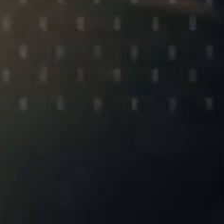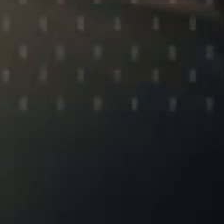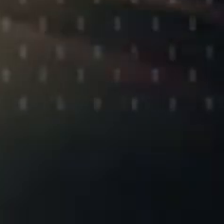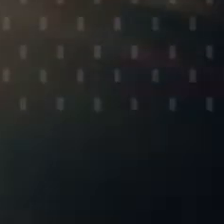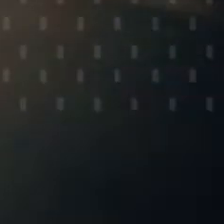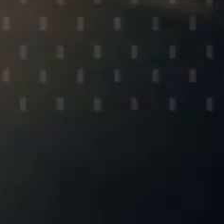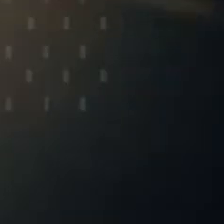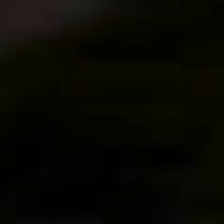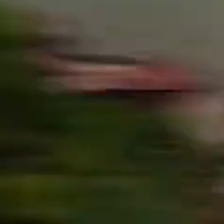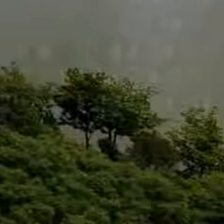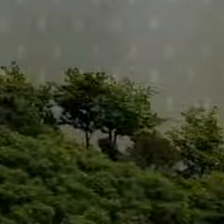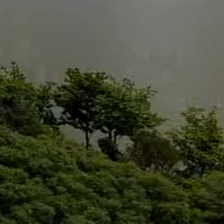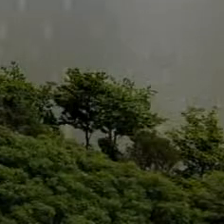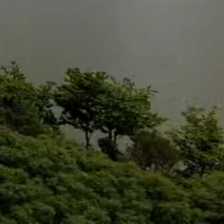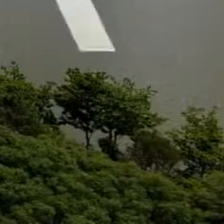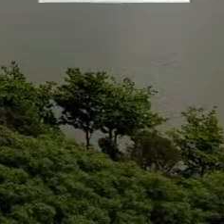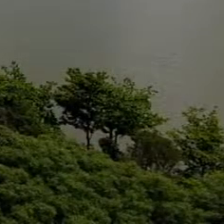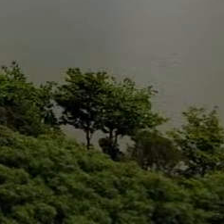Música